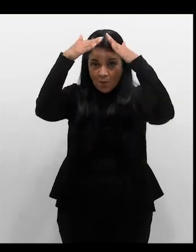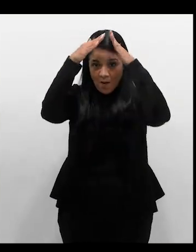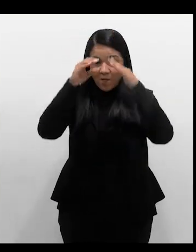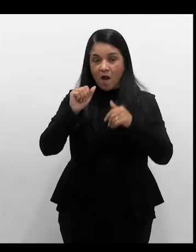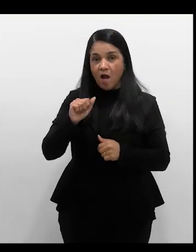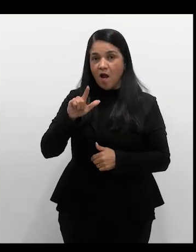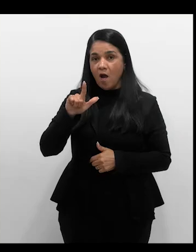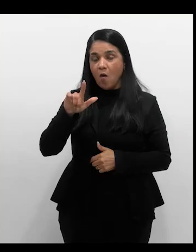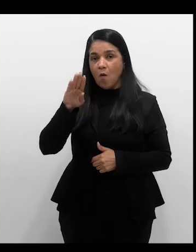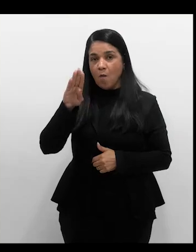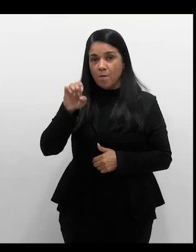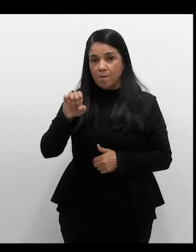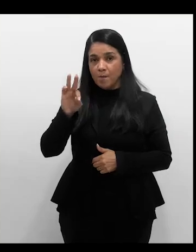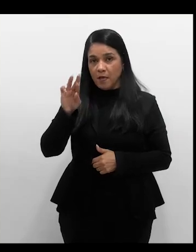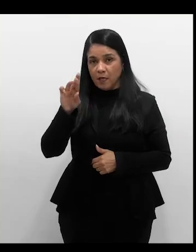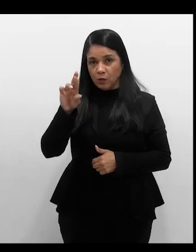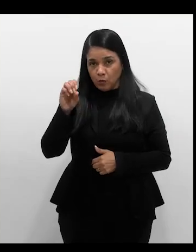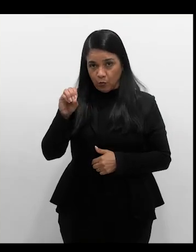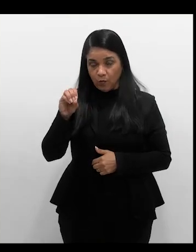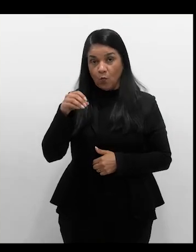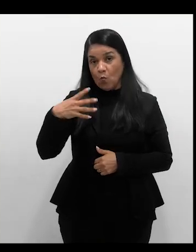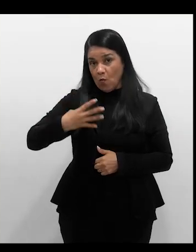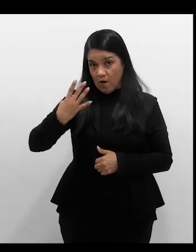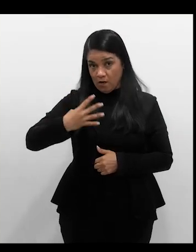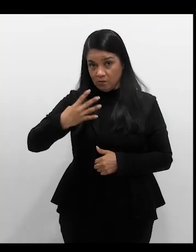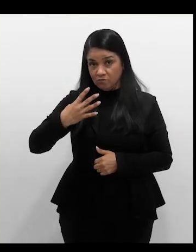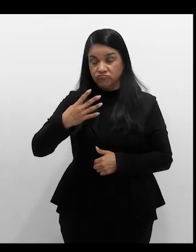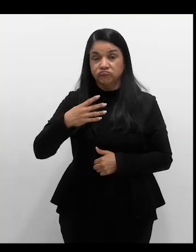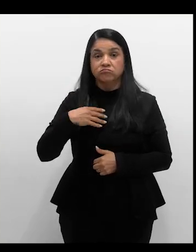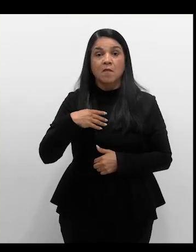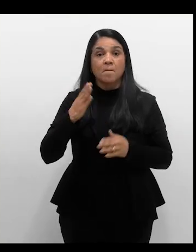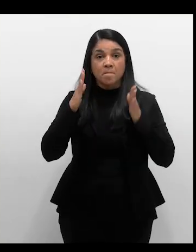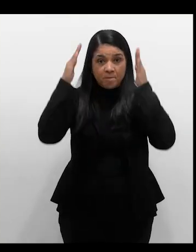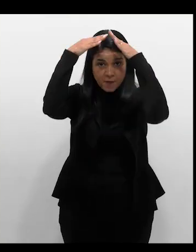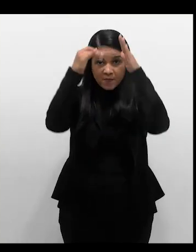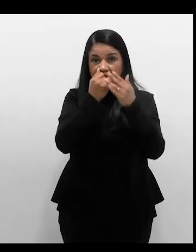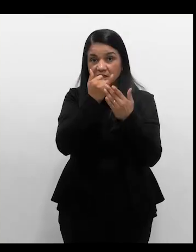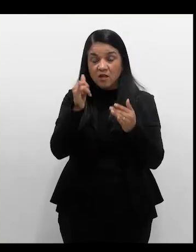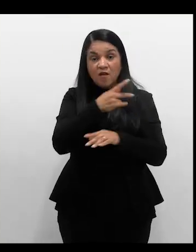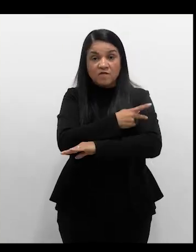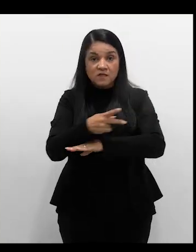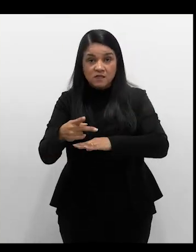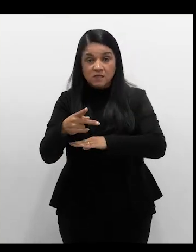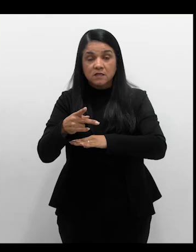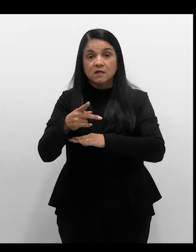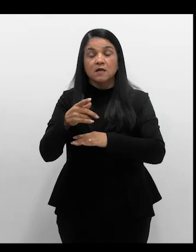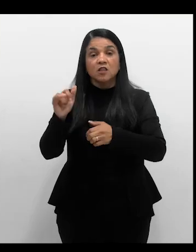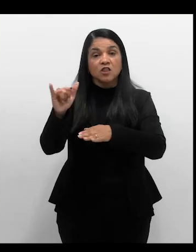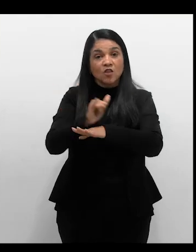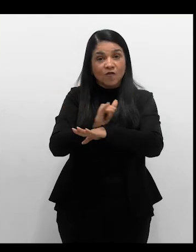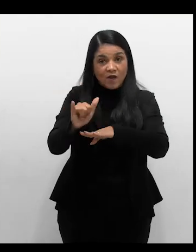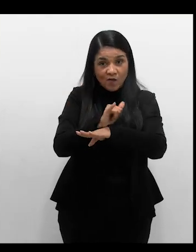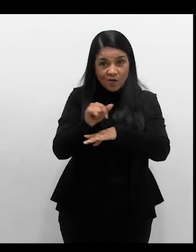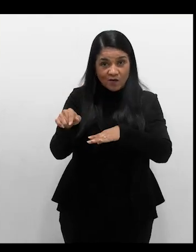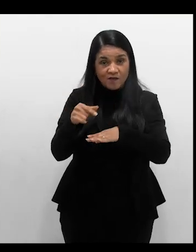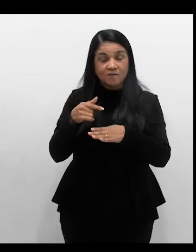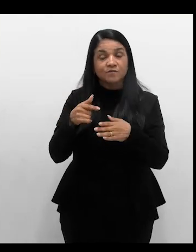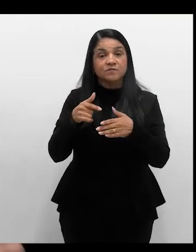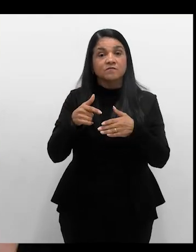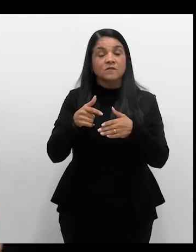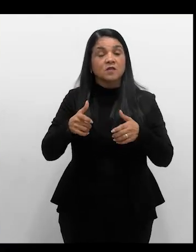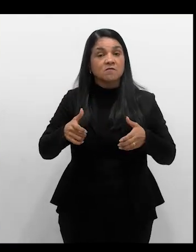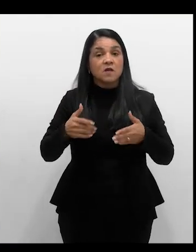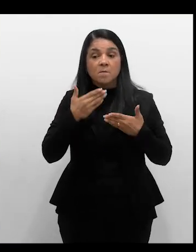Papa Alberto IV é um Papa italiano e ele está em visita a Nova York a convite do cardeal O'Hara, que é um